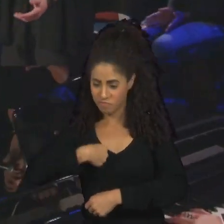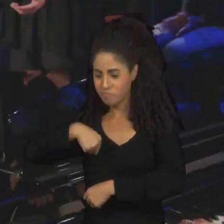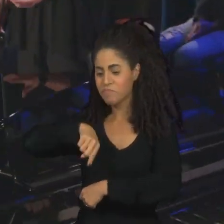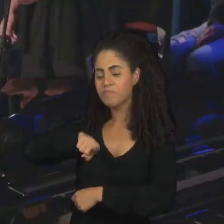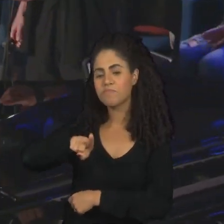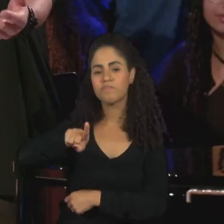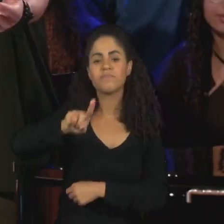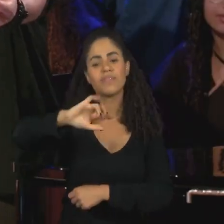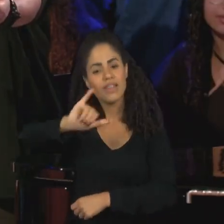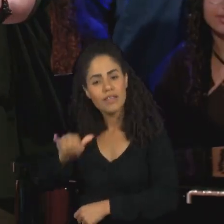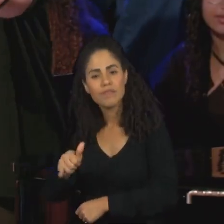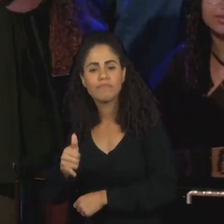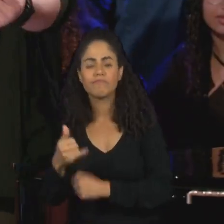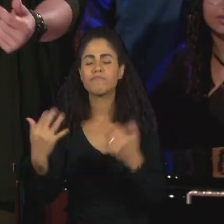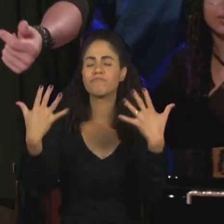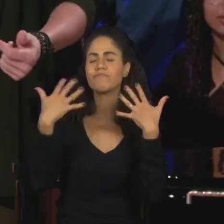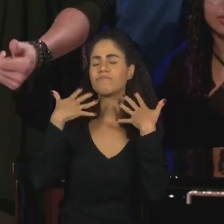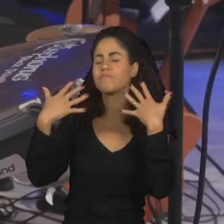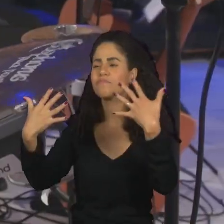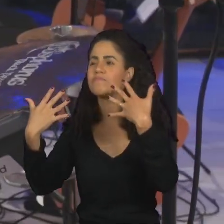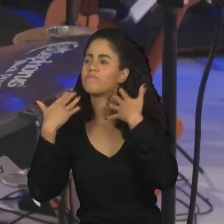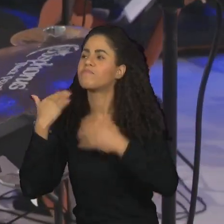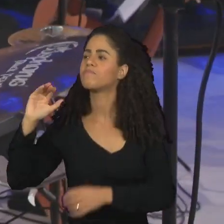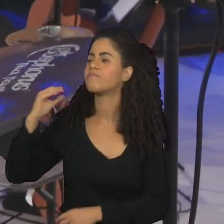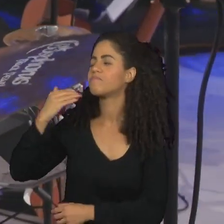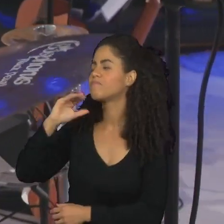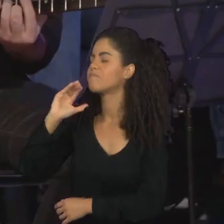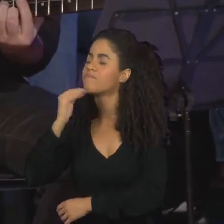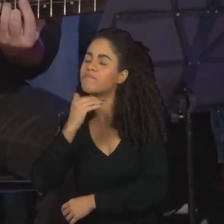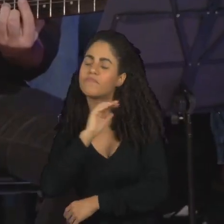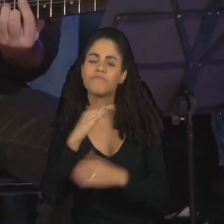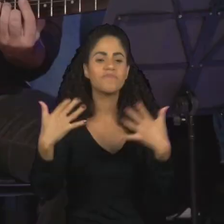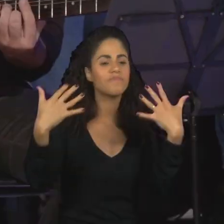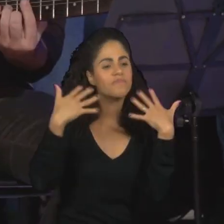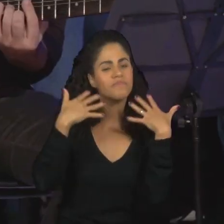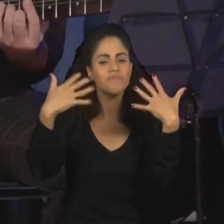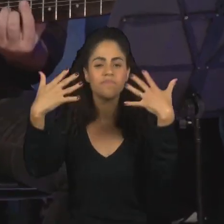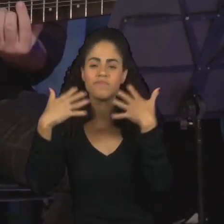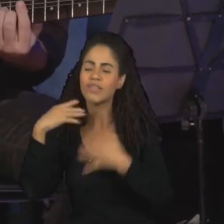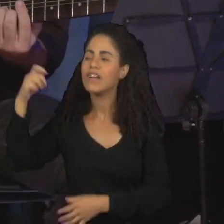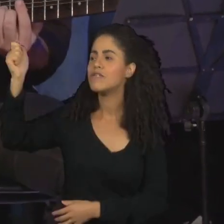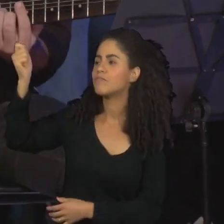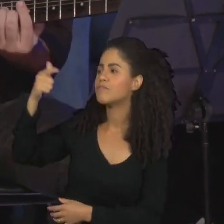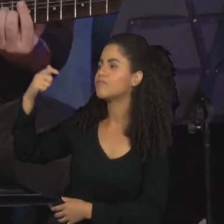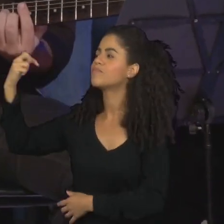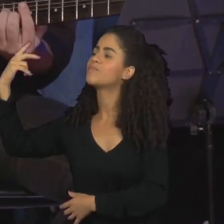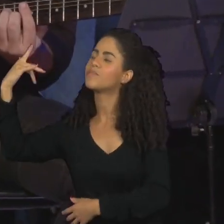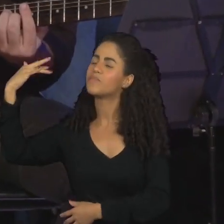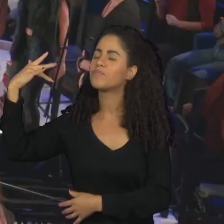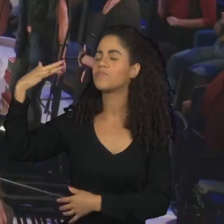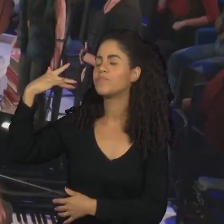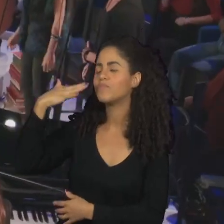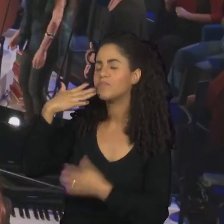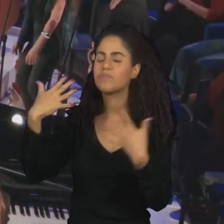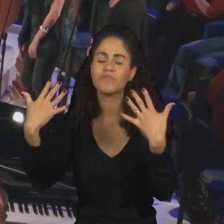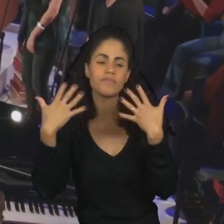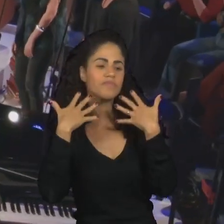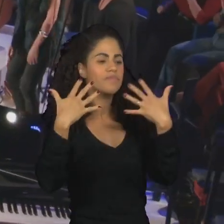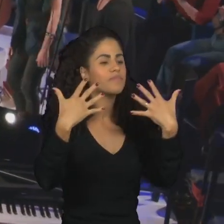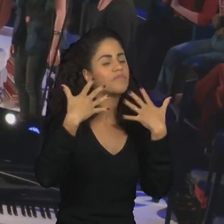porque não, porque não, porque não,